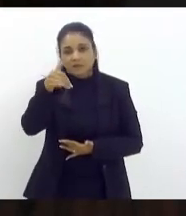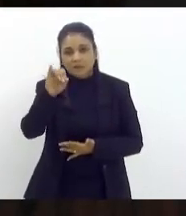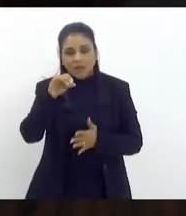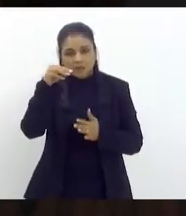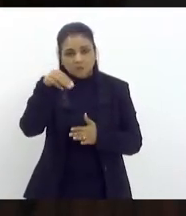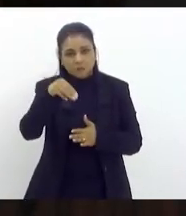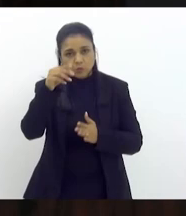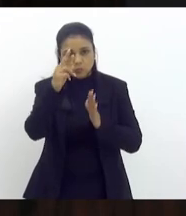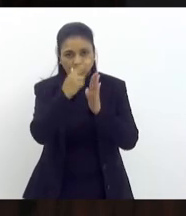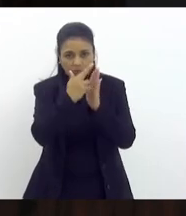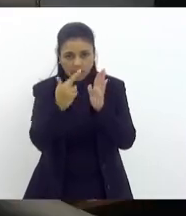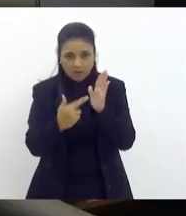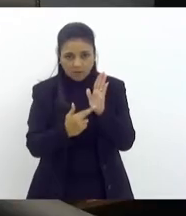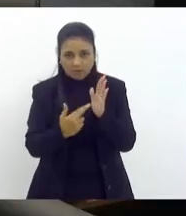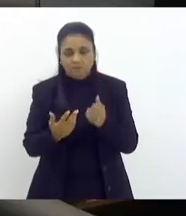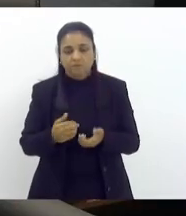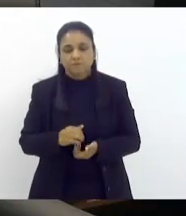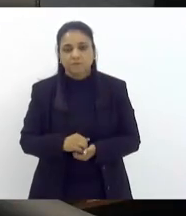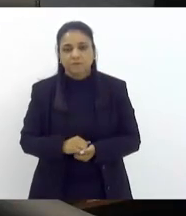regimental